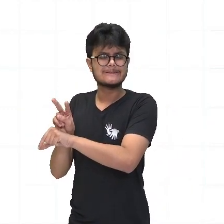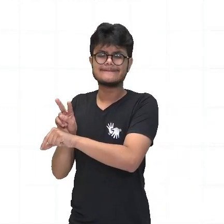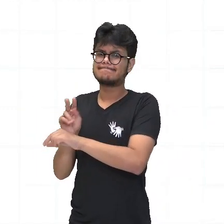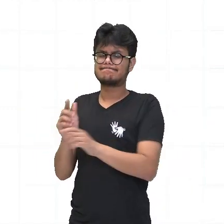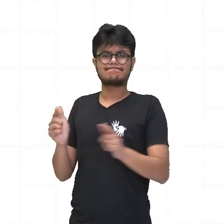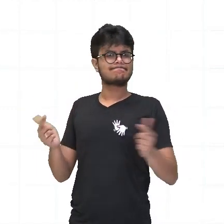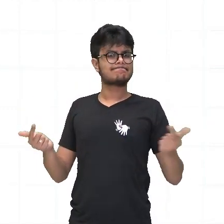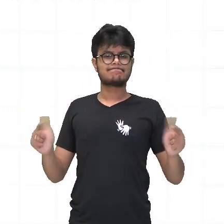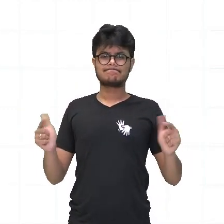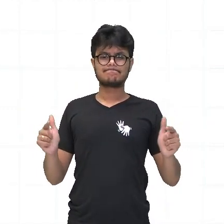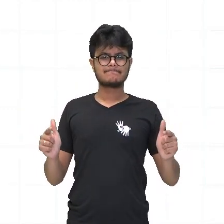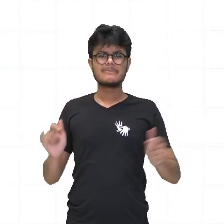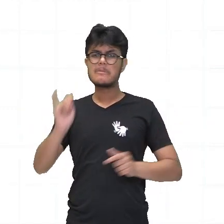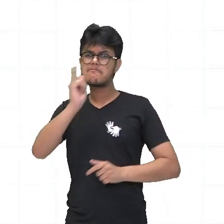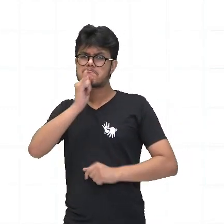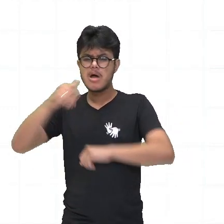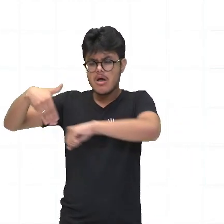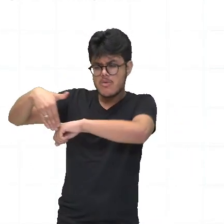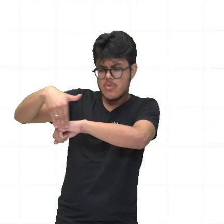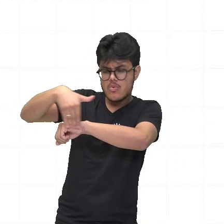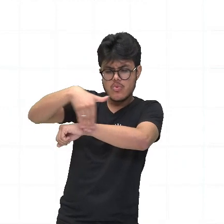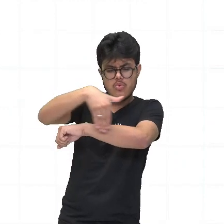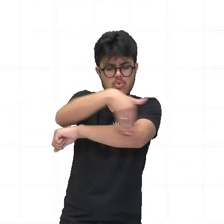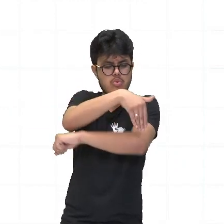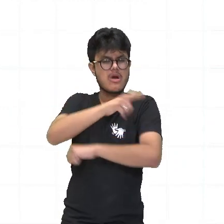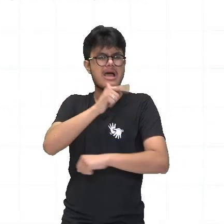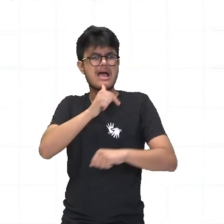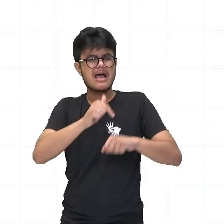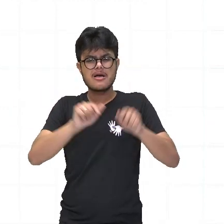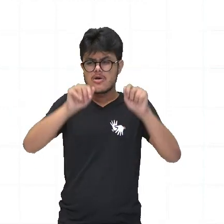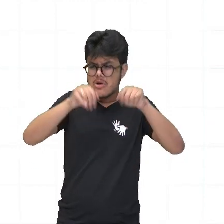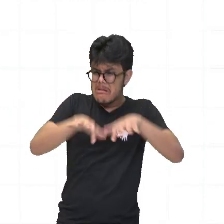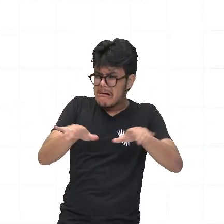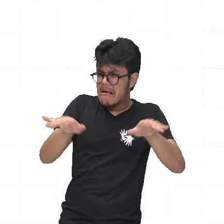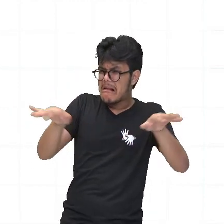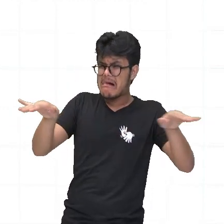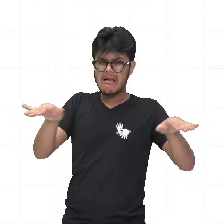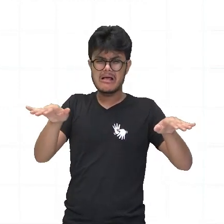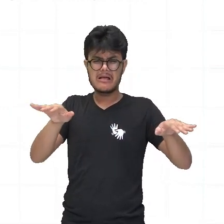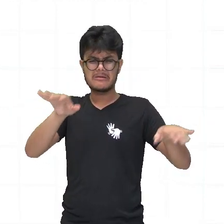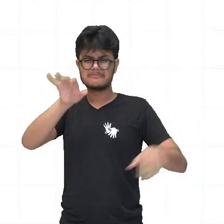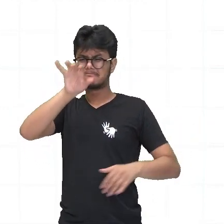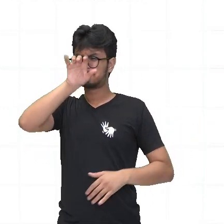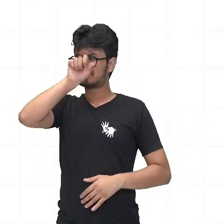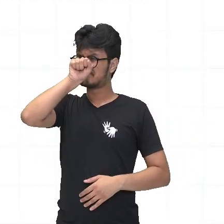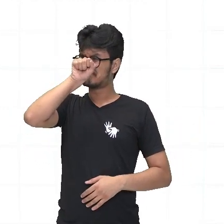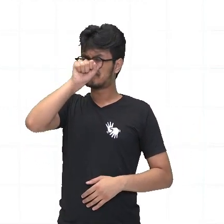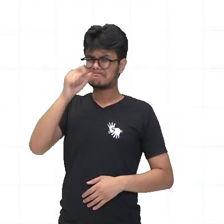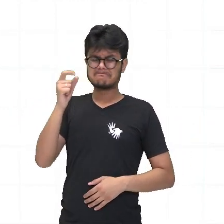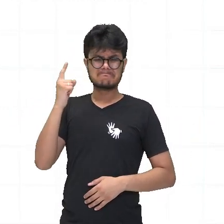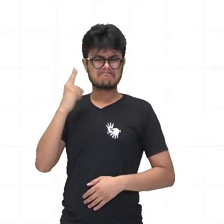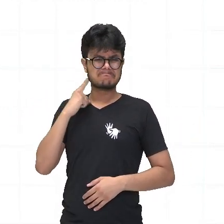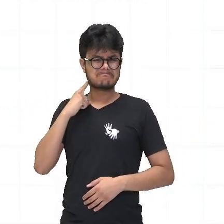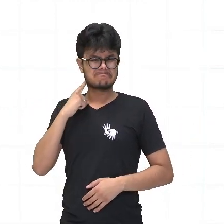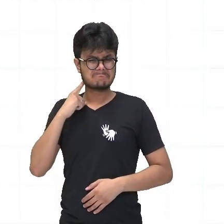acumulados nas ruas, né? Formando mau cheiro, animais que morrem. Então,